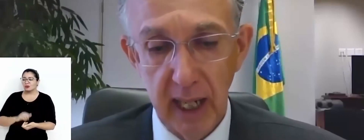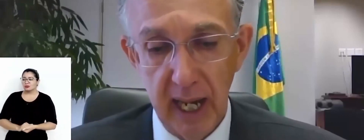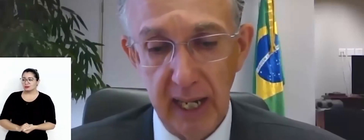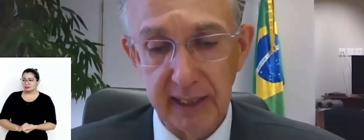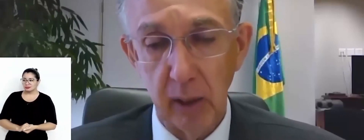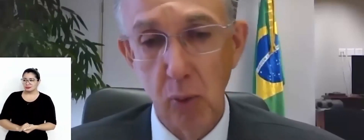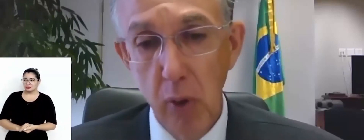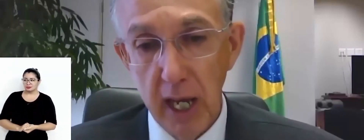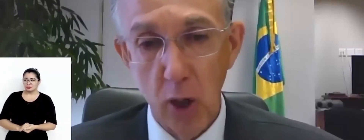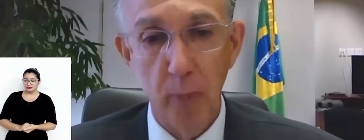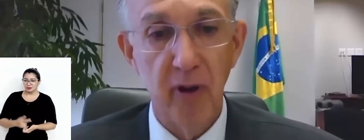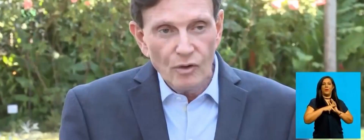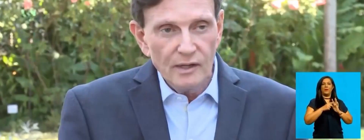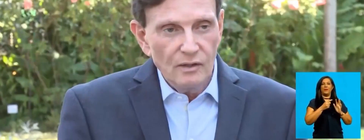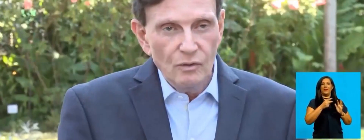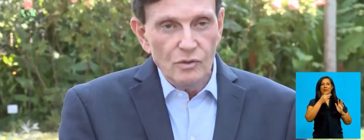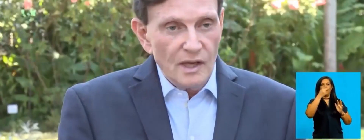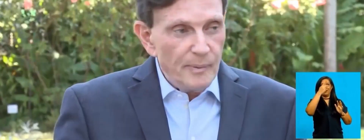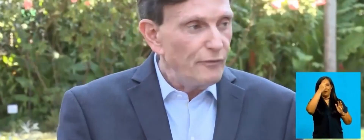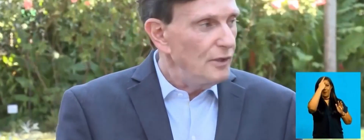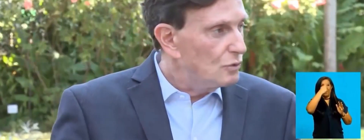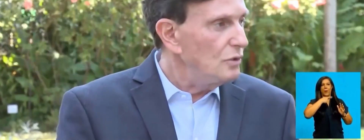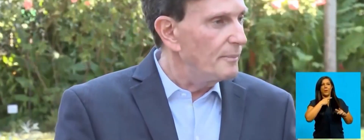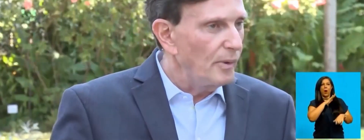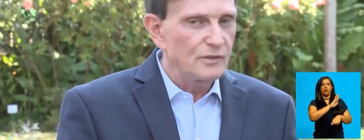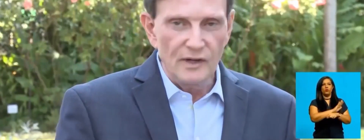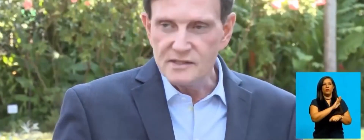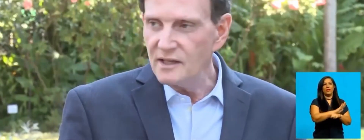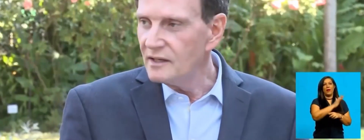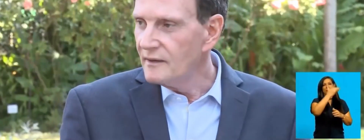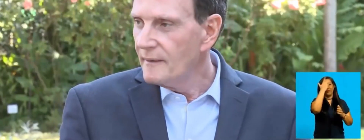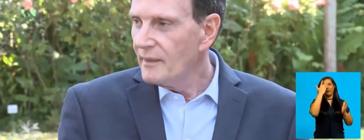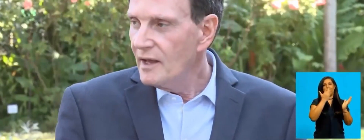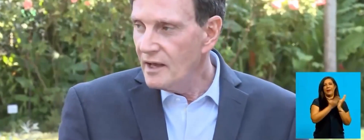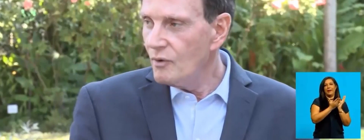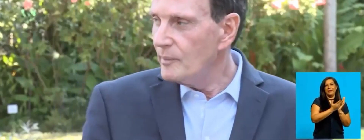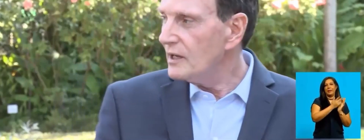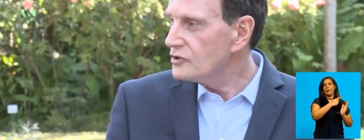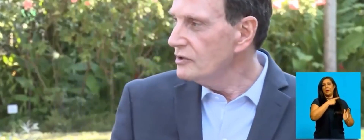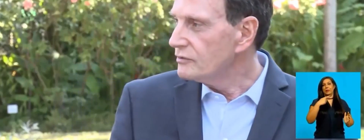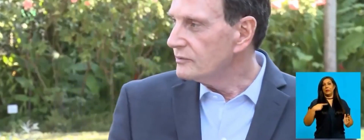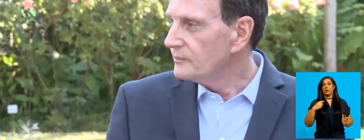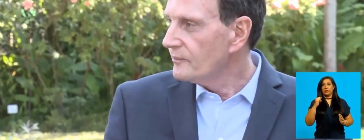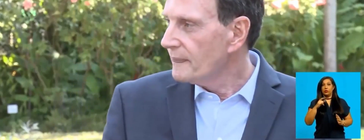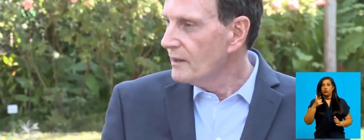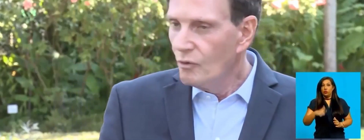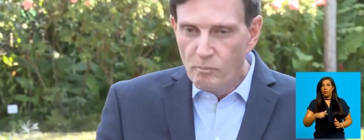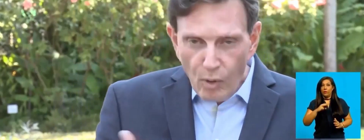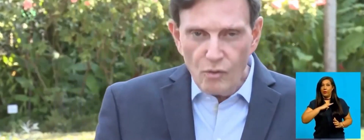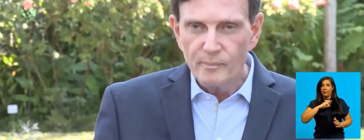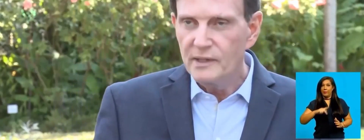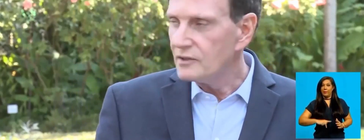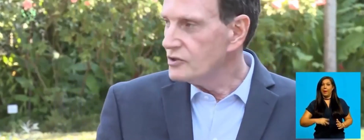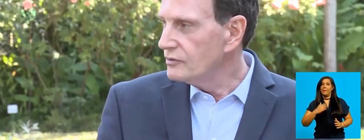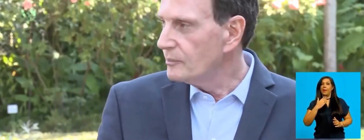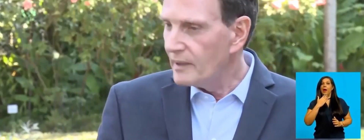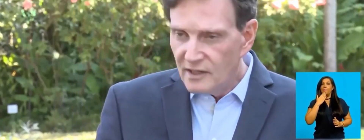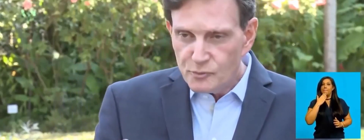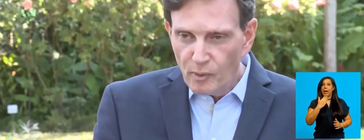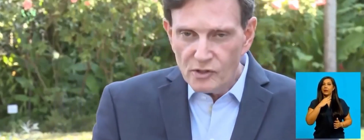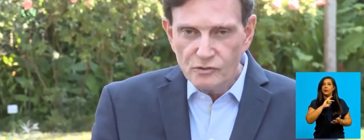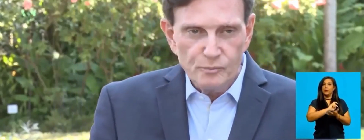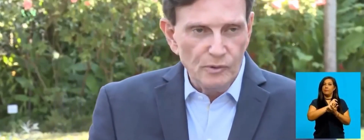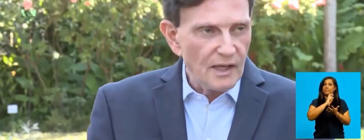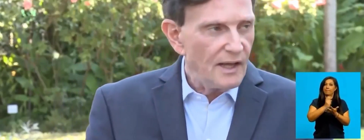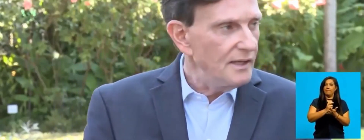cargo por bolsonaro para dar lugar ao ex-prefeito do Rio de Janeiro Marcelo Crivella Como o governo sul-africano não aceitou a indicação do